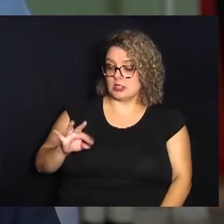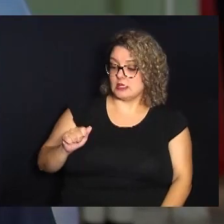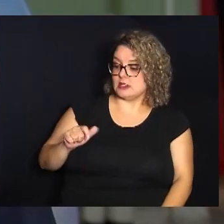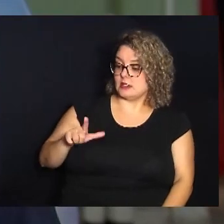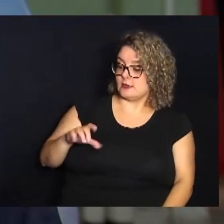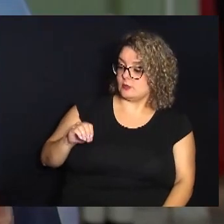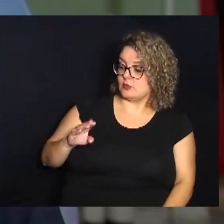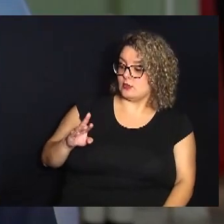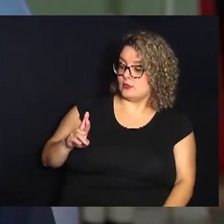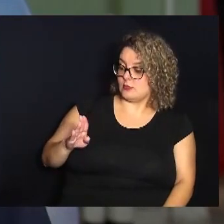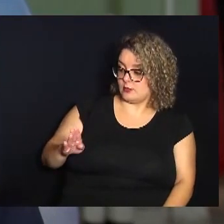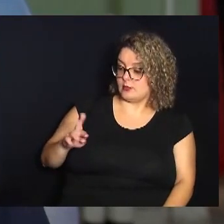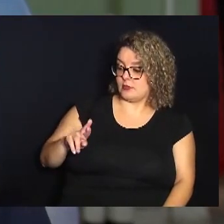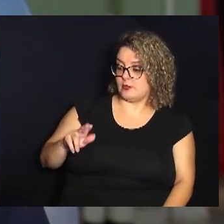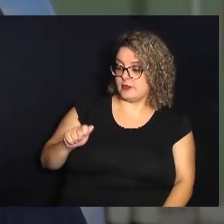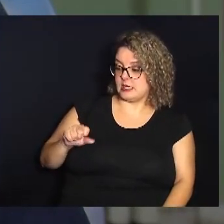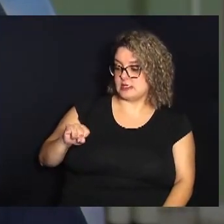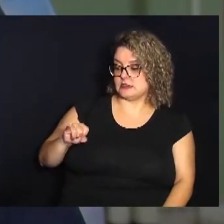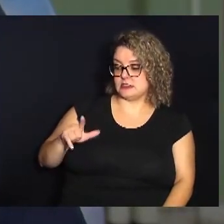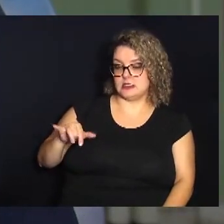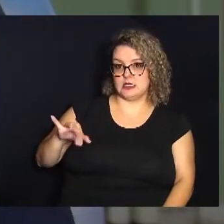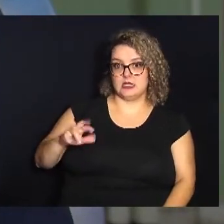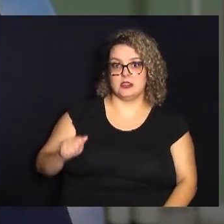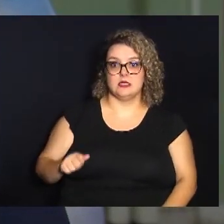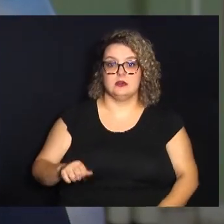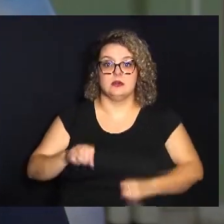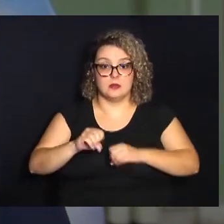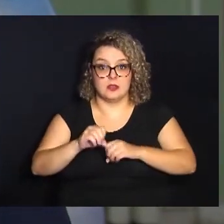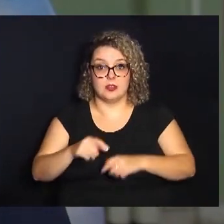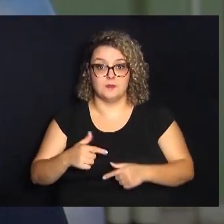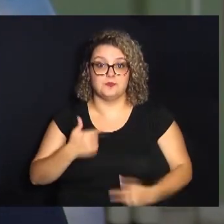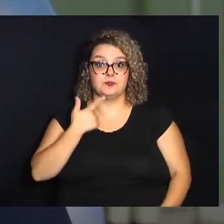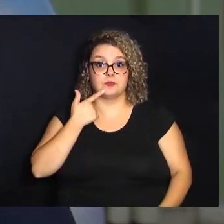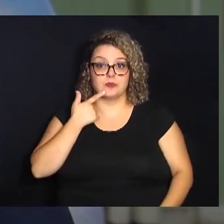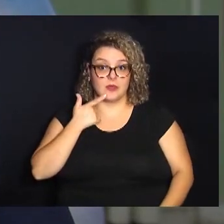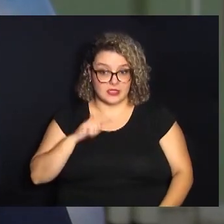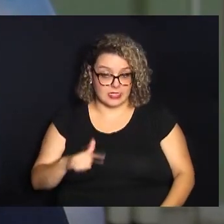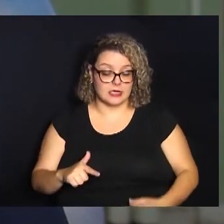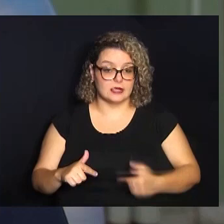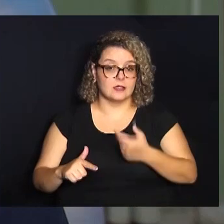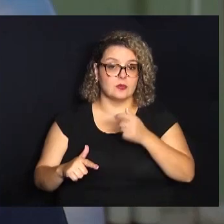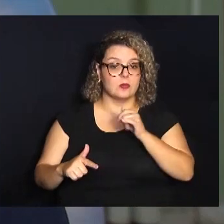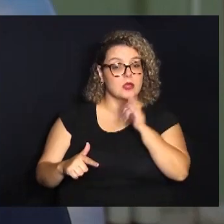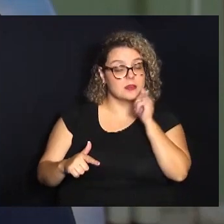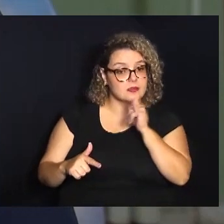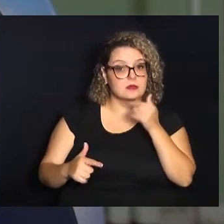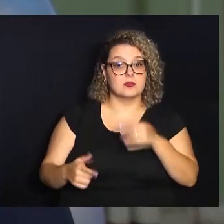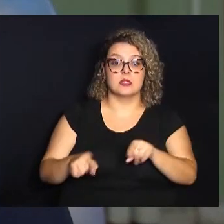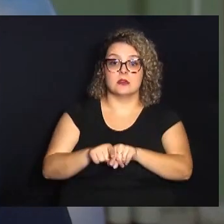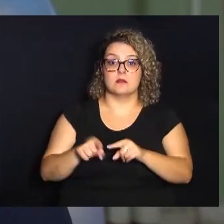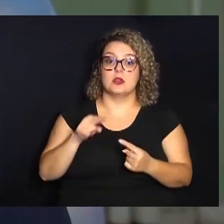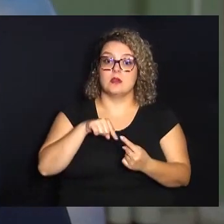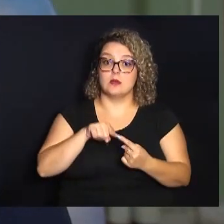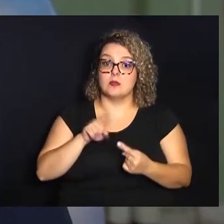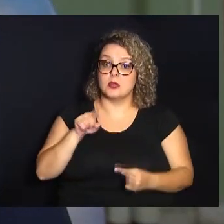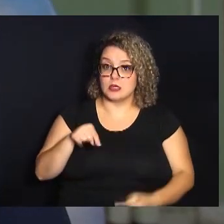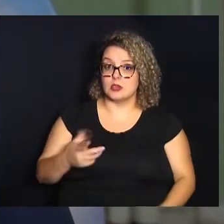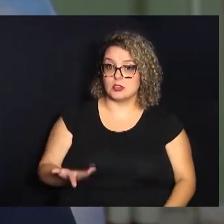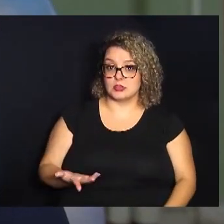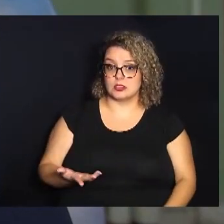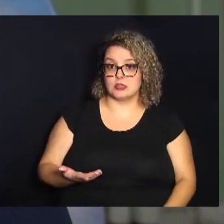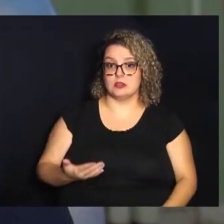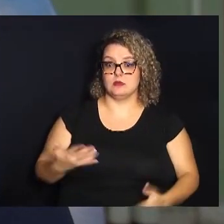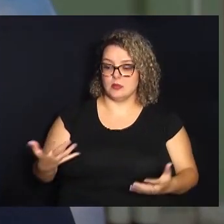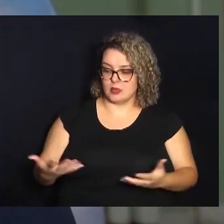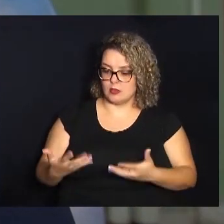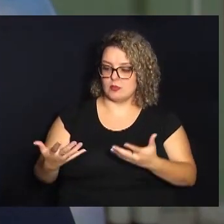manter viva a cultura italiana. E isso é o resgate da memória, manter viva a tradição e faz parte, né? A gente tem